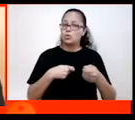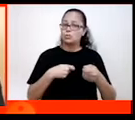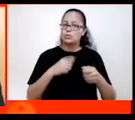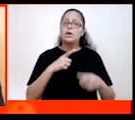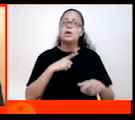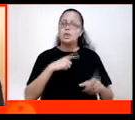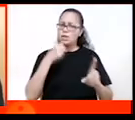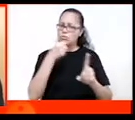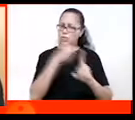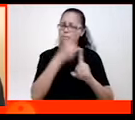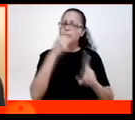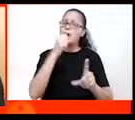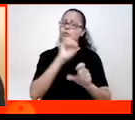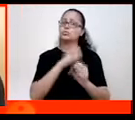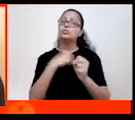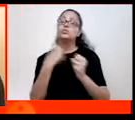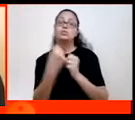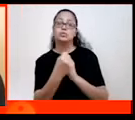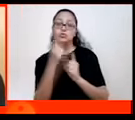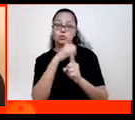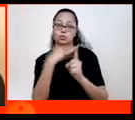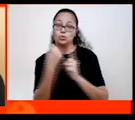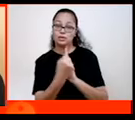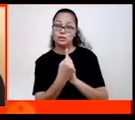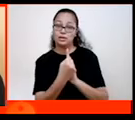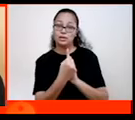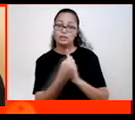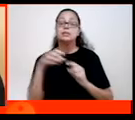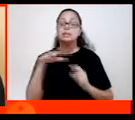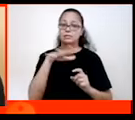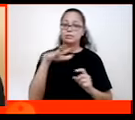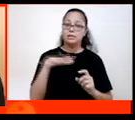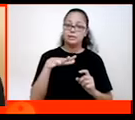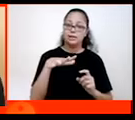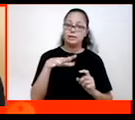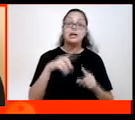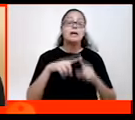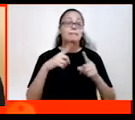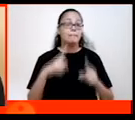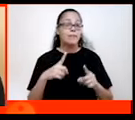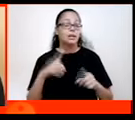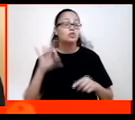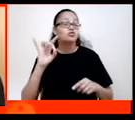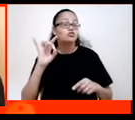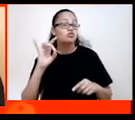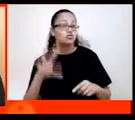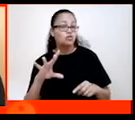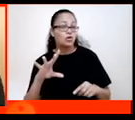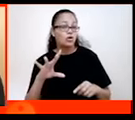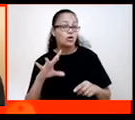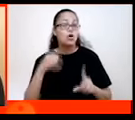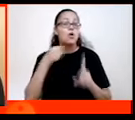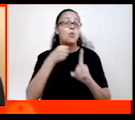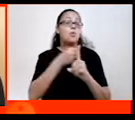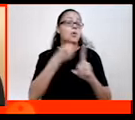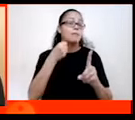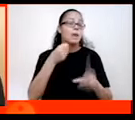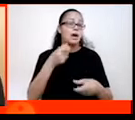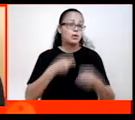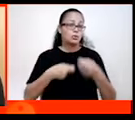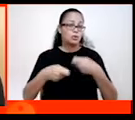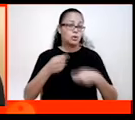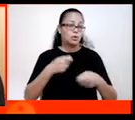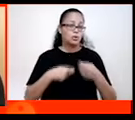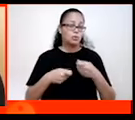indústria também tem os impactos sociais e ambientais, mas a atividade 2 ela pede especificamente acerca do impacto econômico,